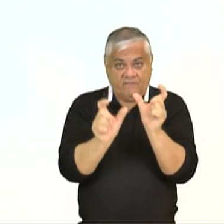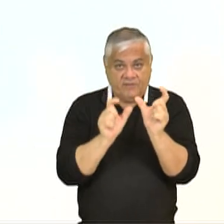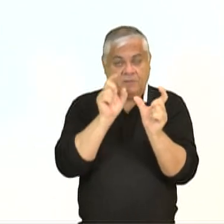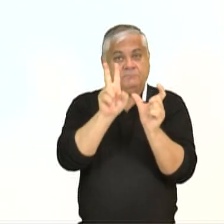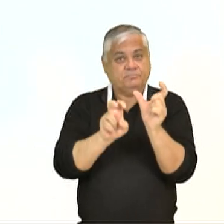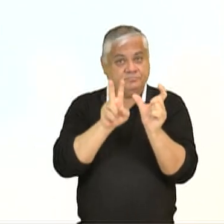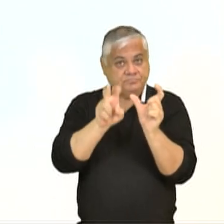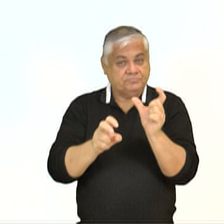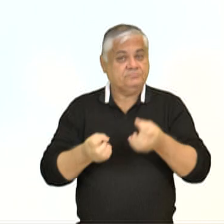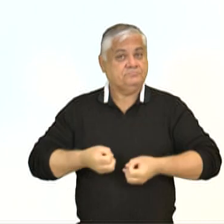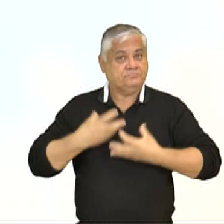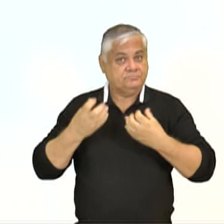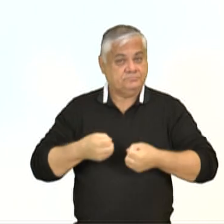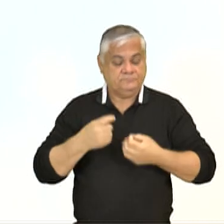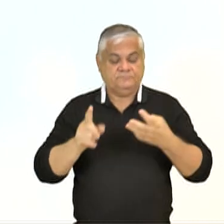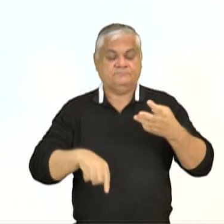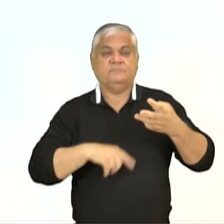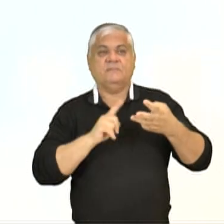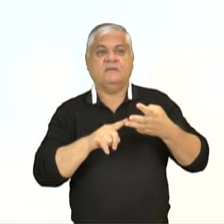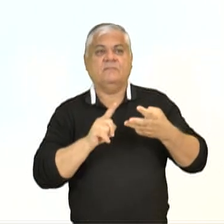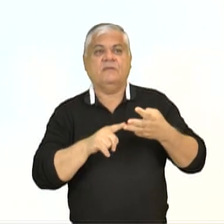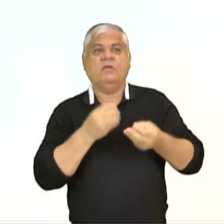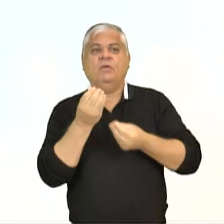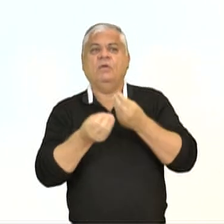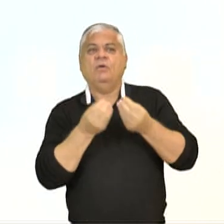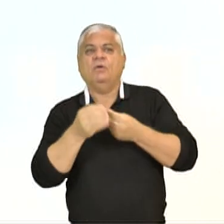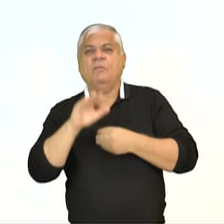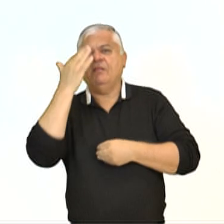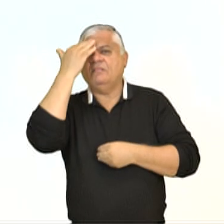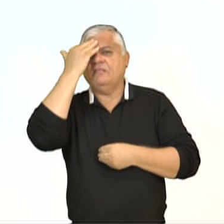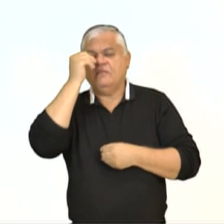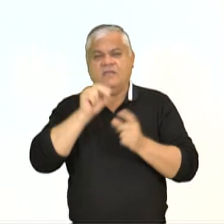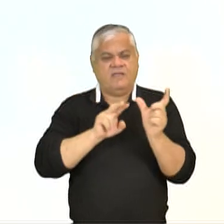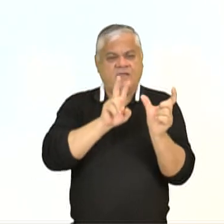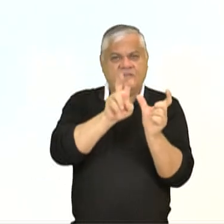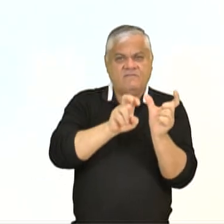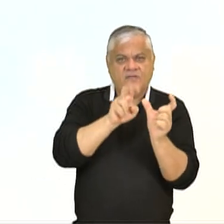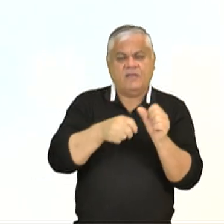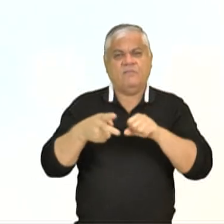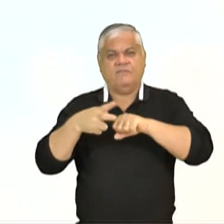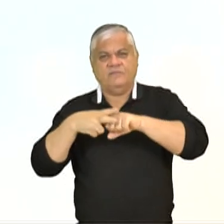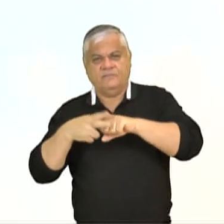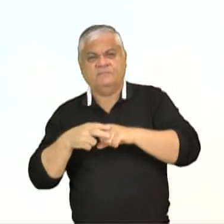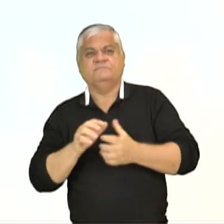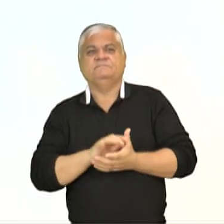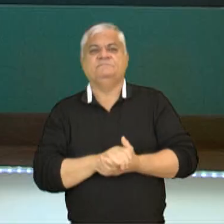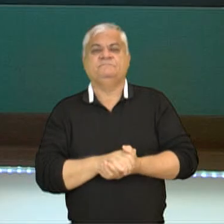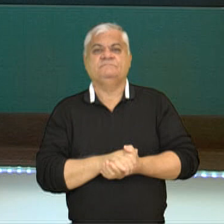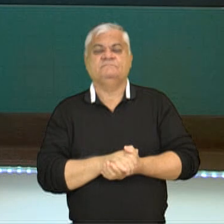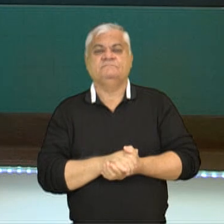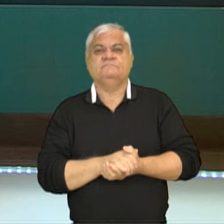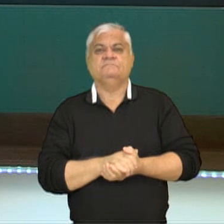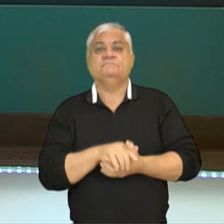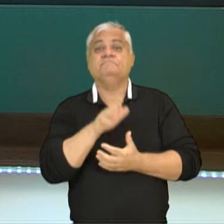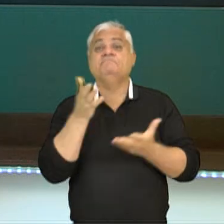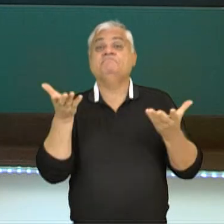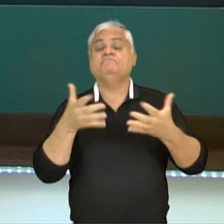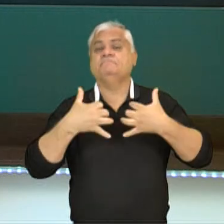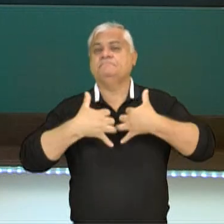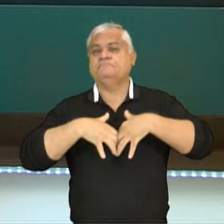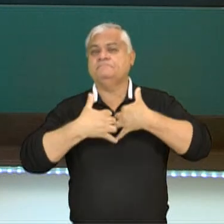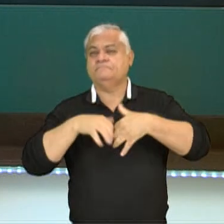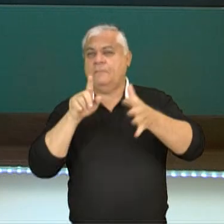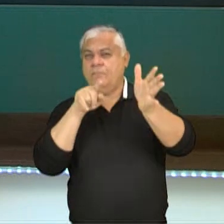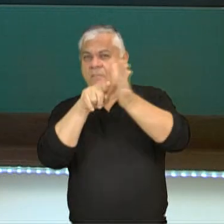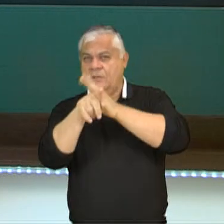ou expressão e compreender os advérbios e as locuções adverbiais. Então só para nossa reflexão, uma pergunta